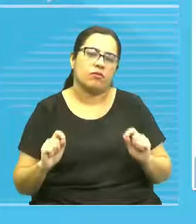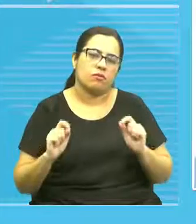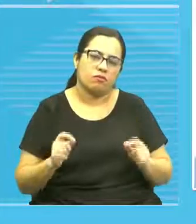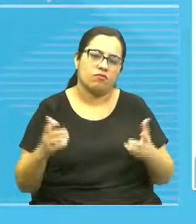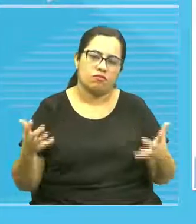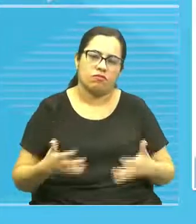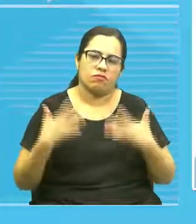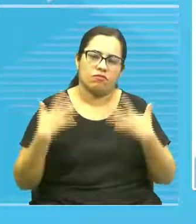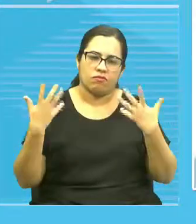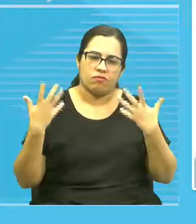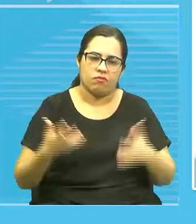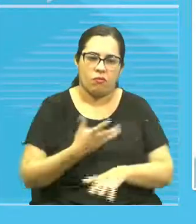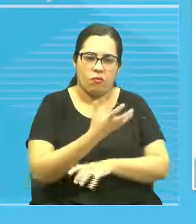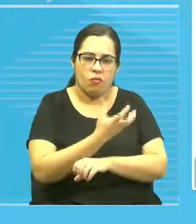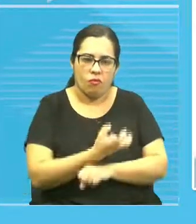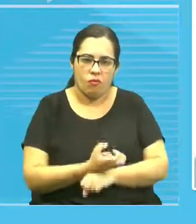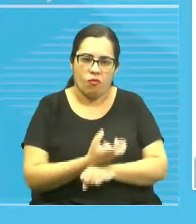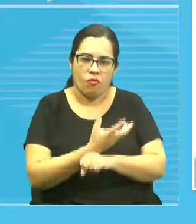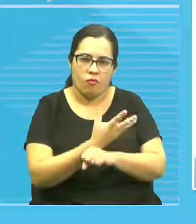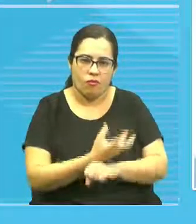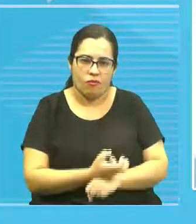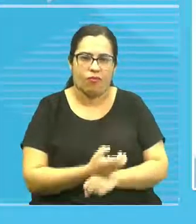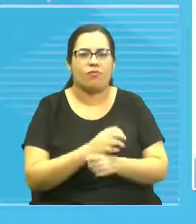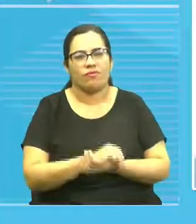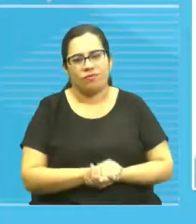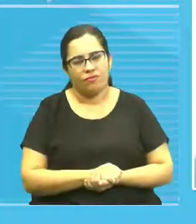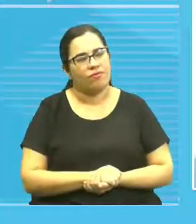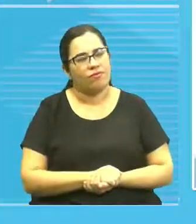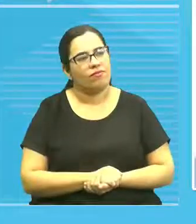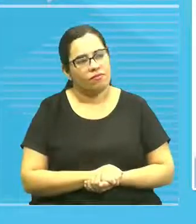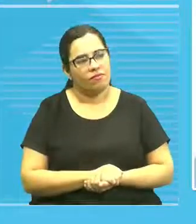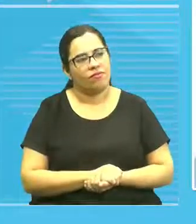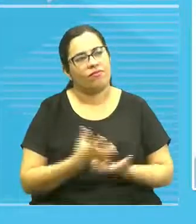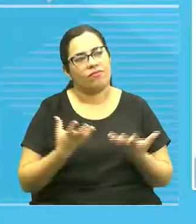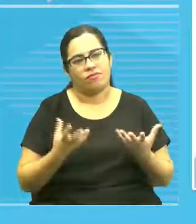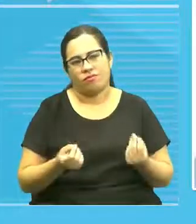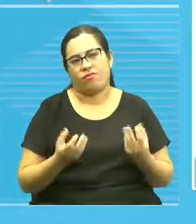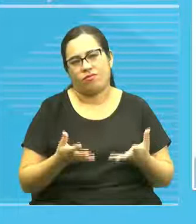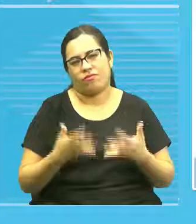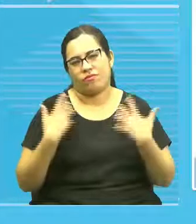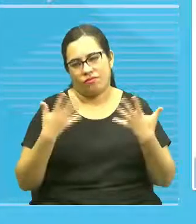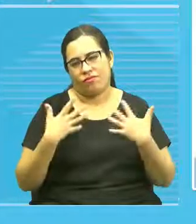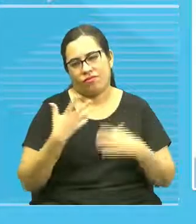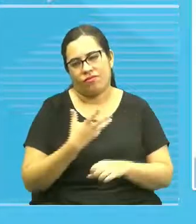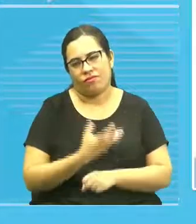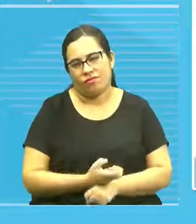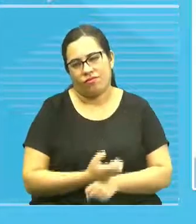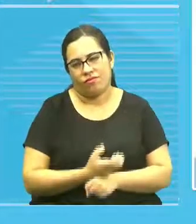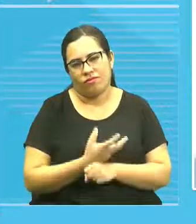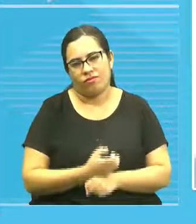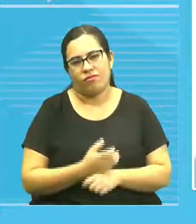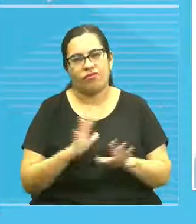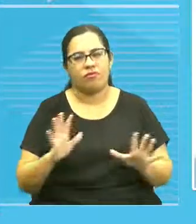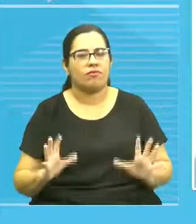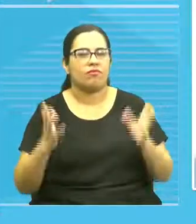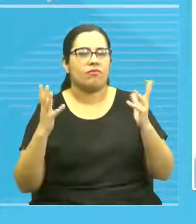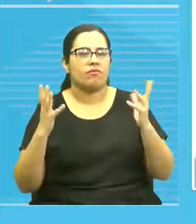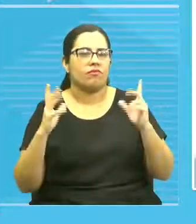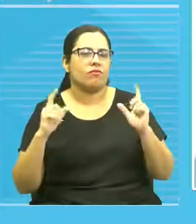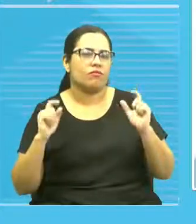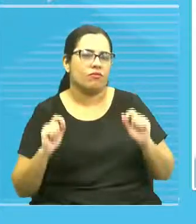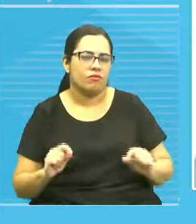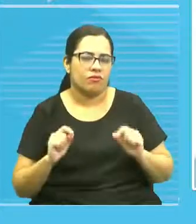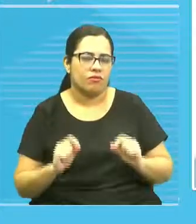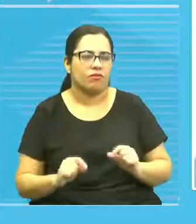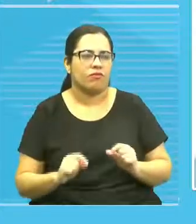Ele puxou o calor para ele, puxou muito calor. Então, o que foi que aconteceu com quem estava perto